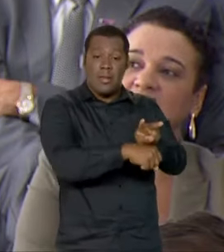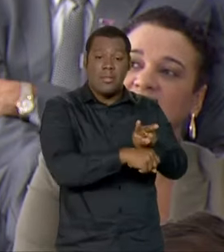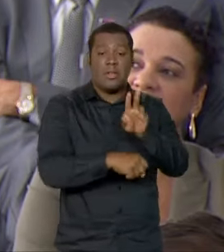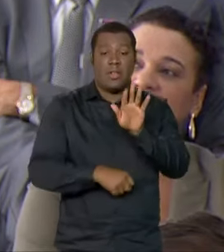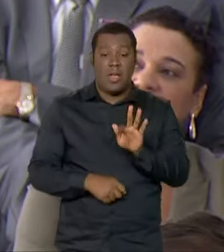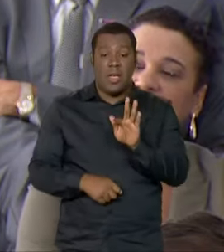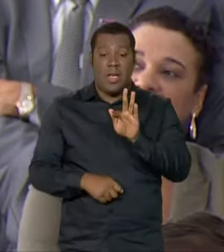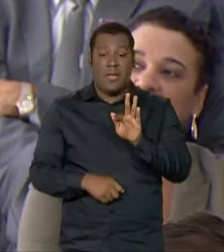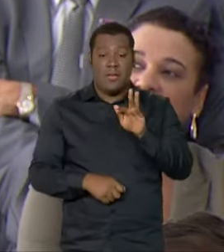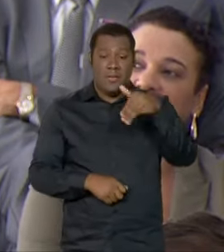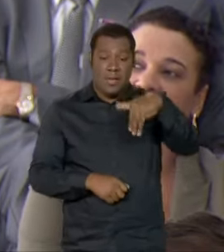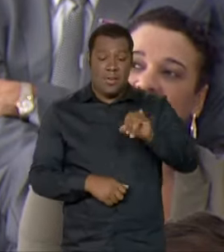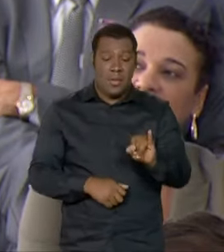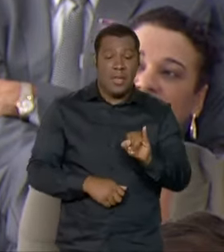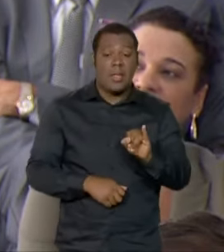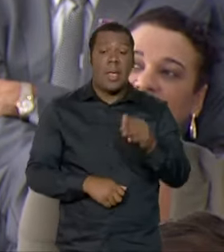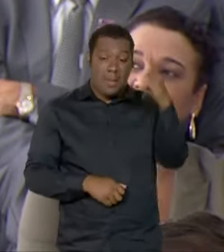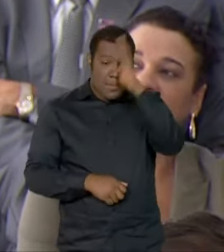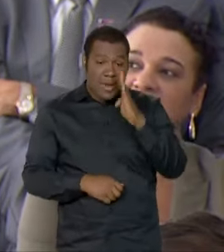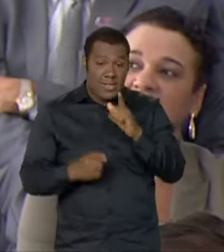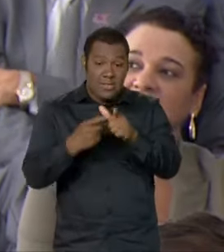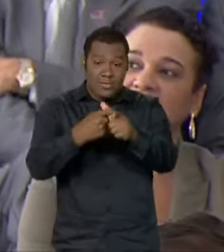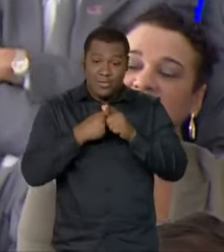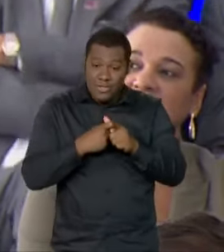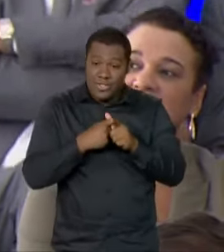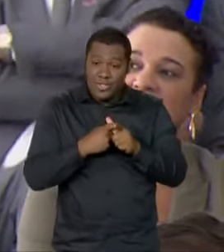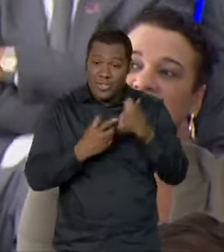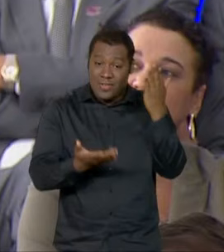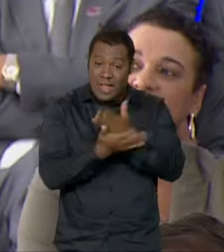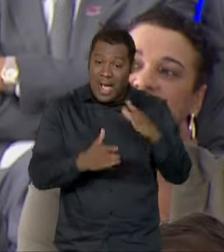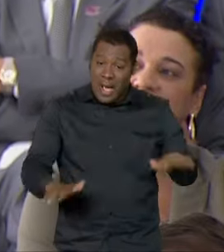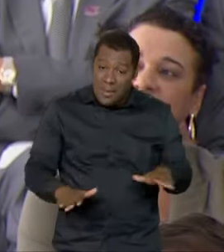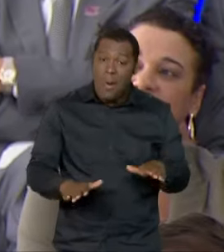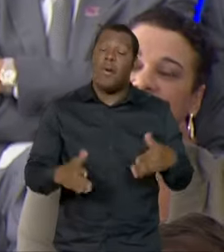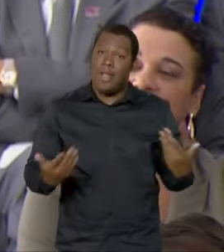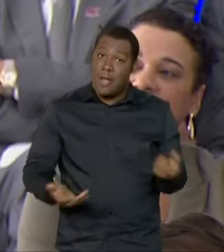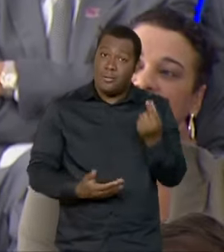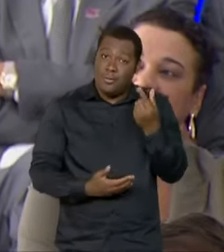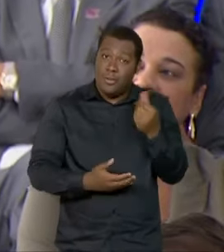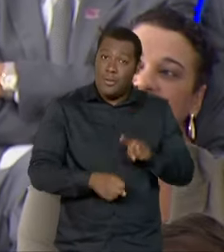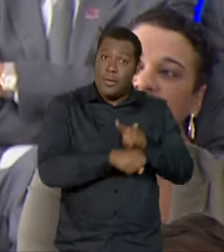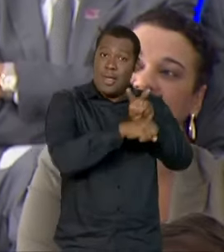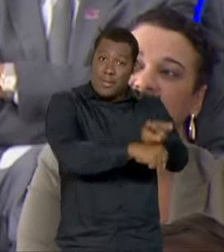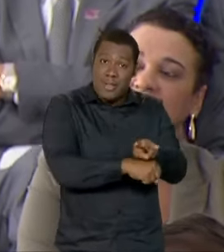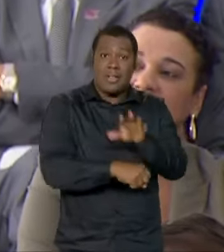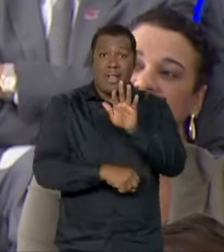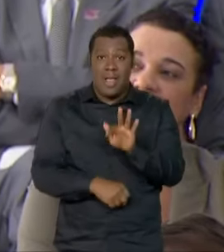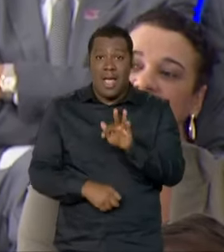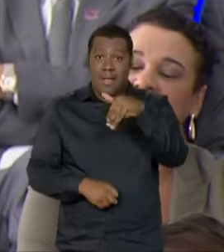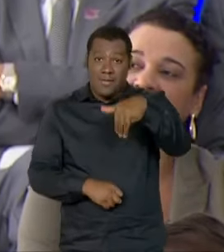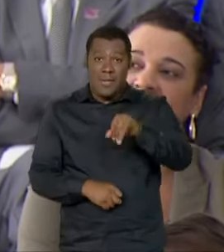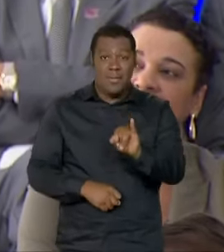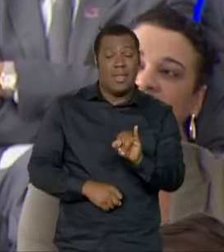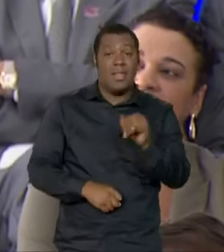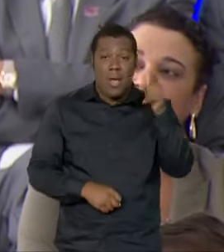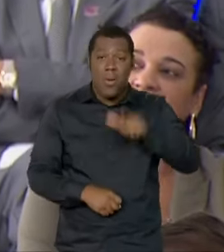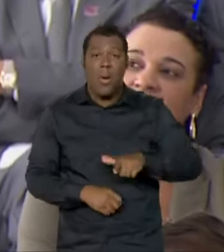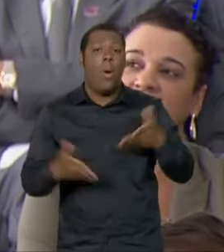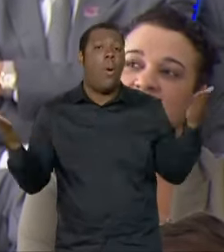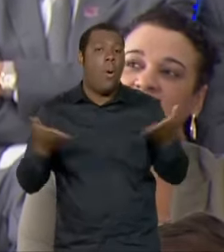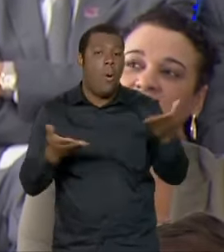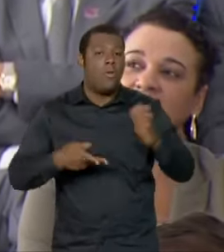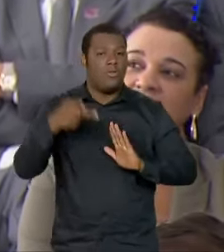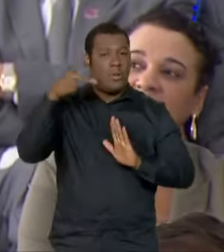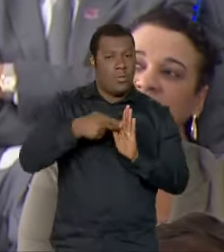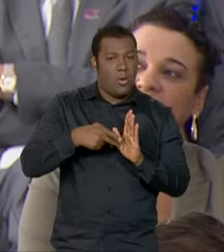credor, não, de ser devedor para virarmos credor. Então, eu quero dizer para você que esse programa que foi lançado hoje, com o